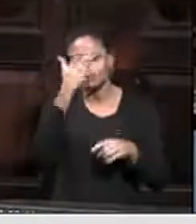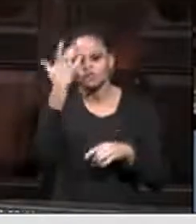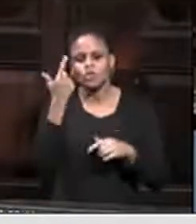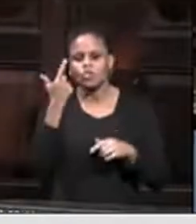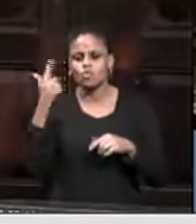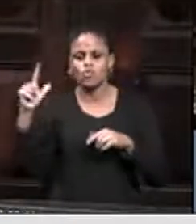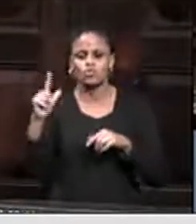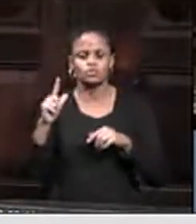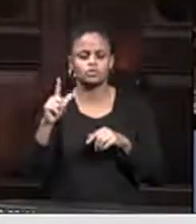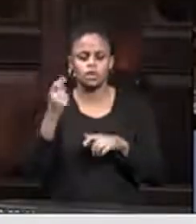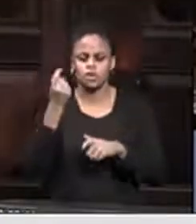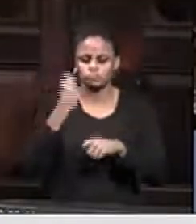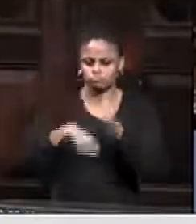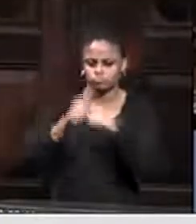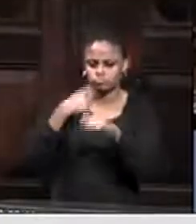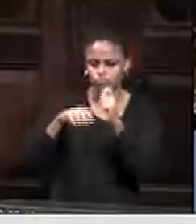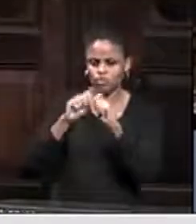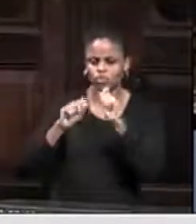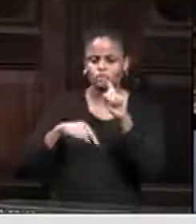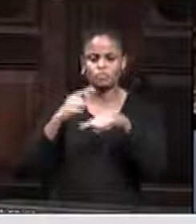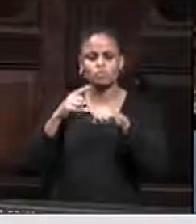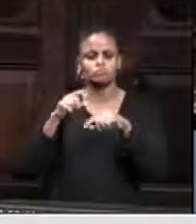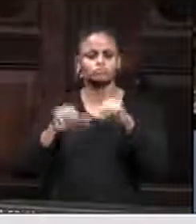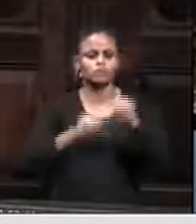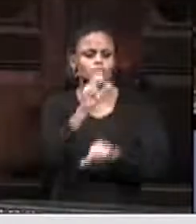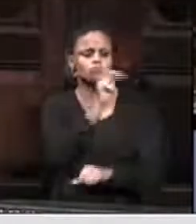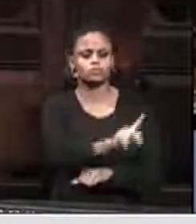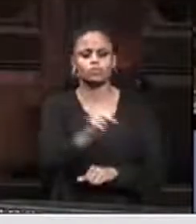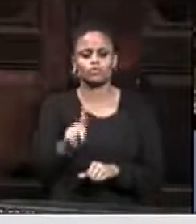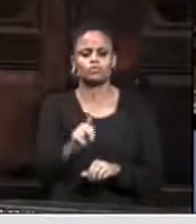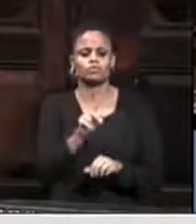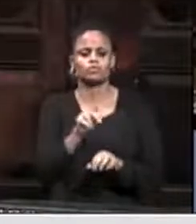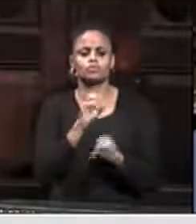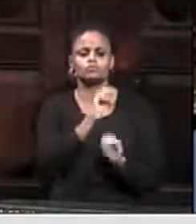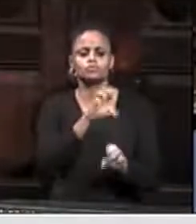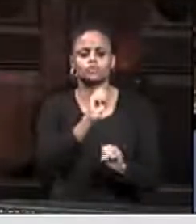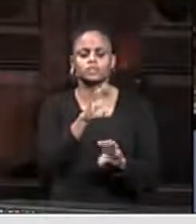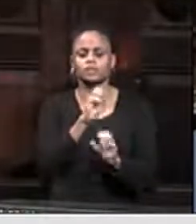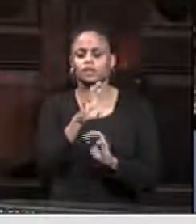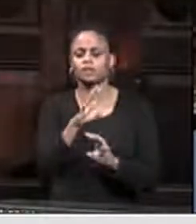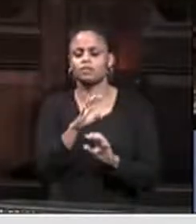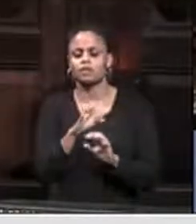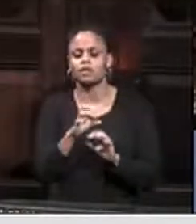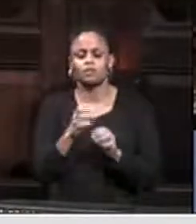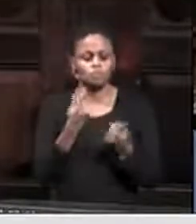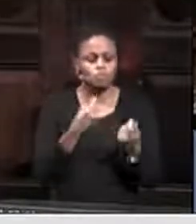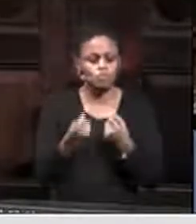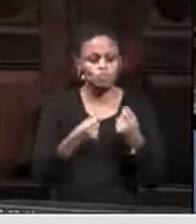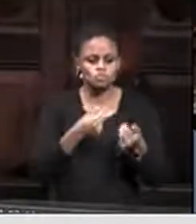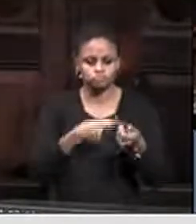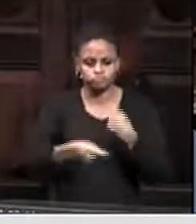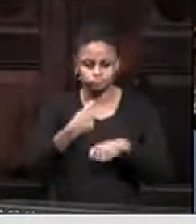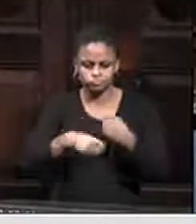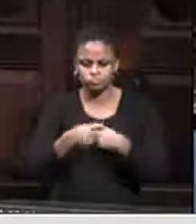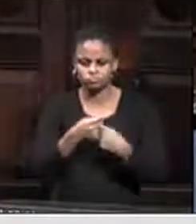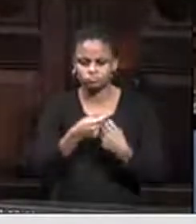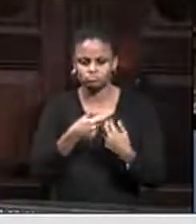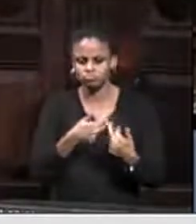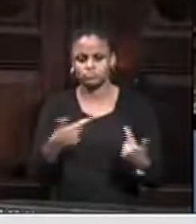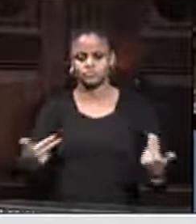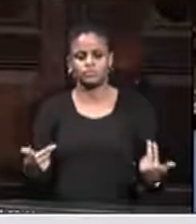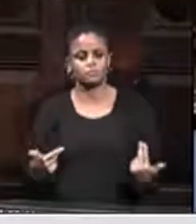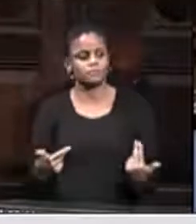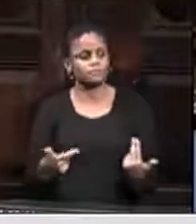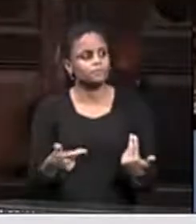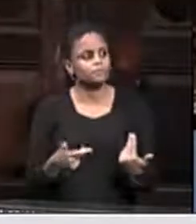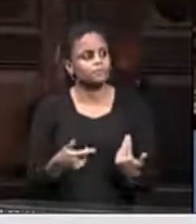um administrador que era professor de um curso de técnicas comerciais e assim sucessivamente. Portanto, os institutos federais